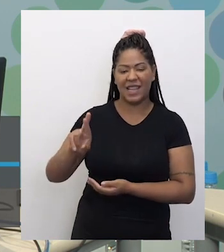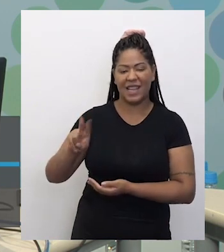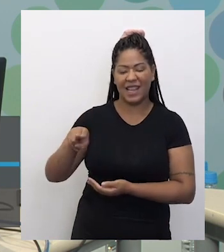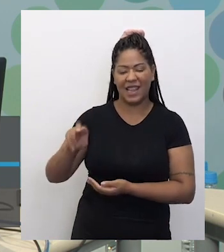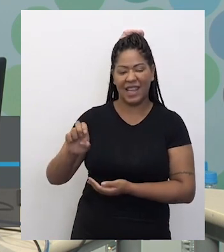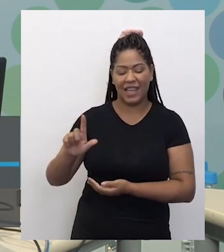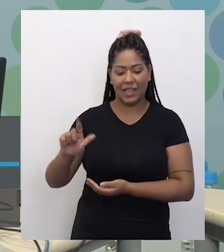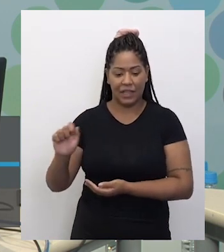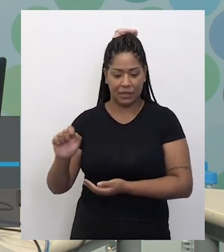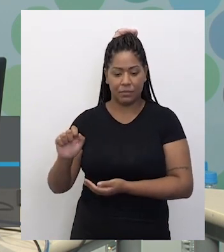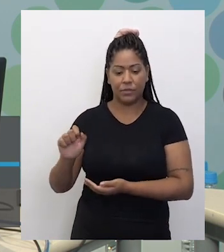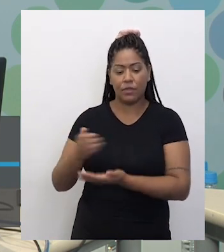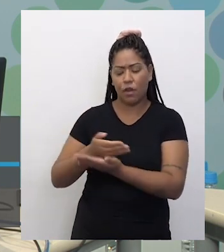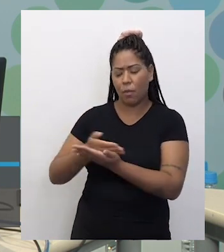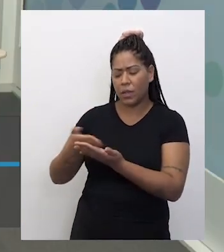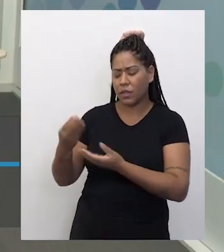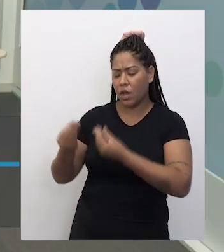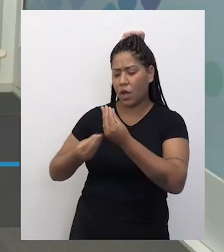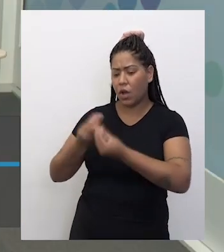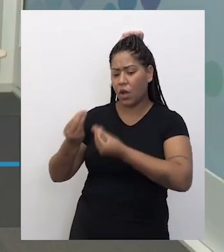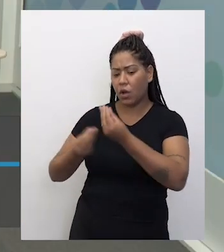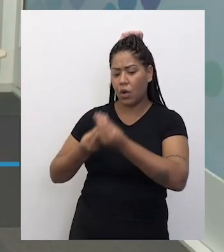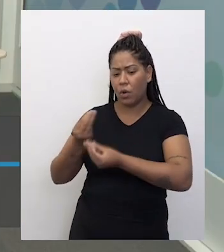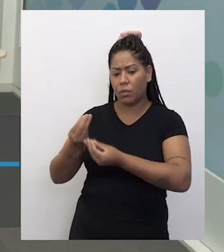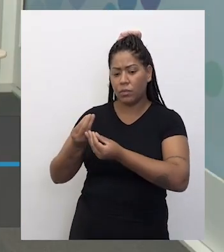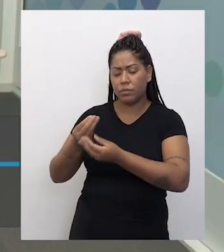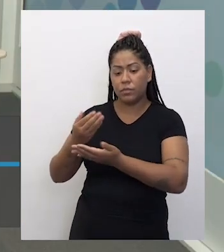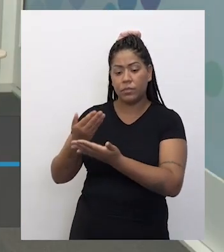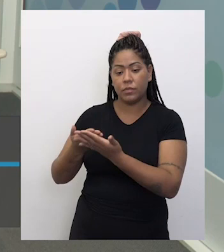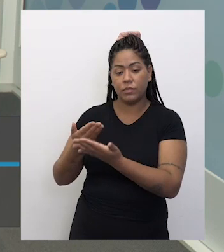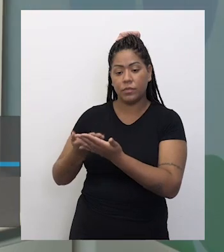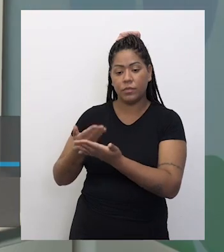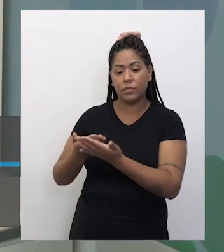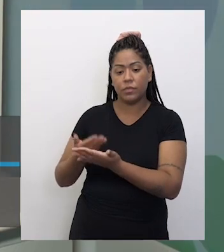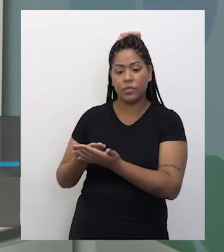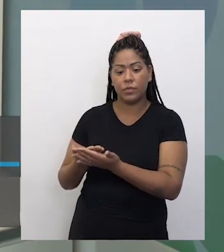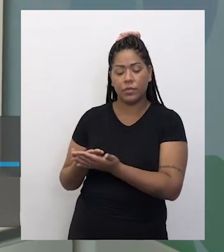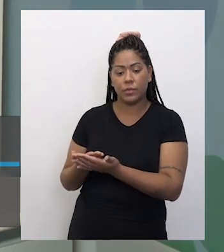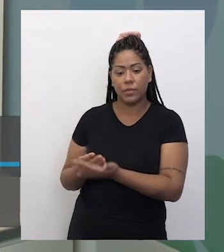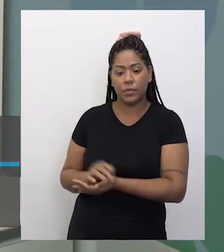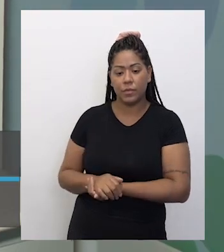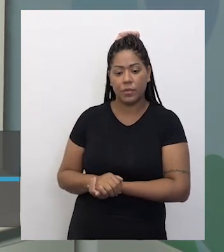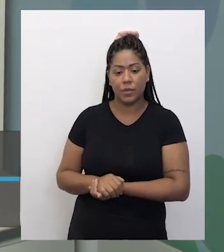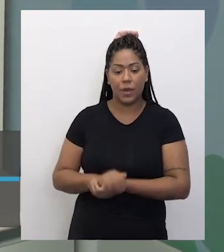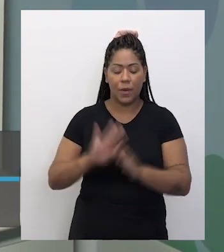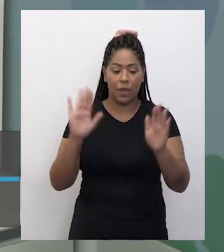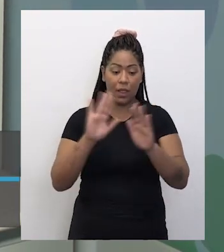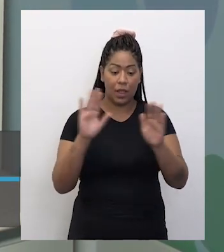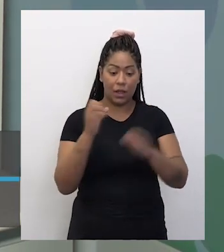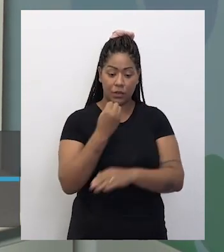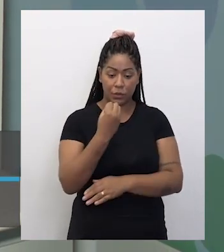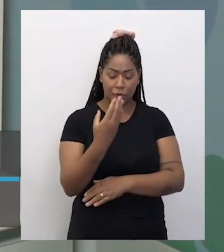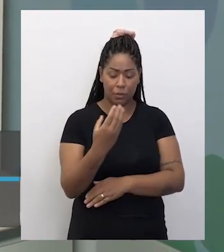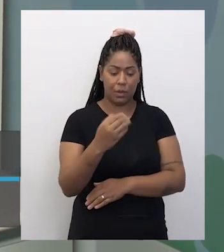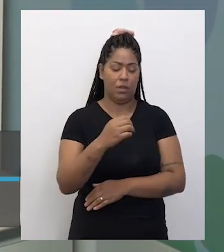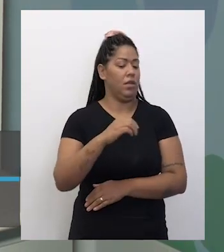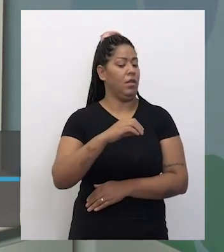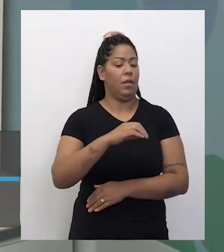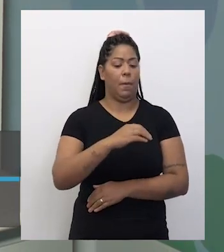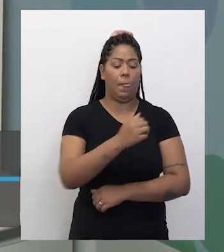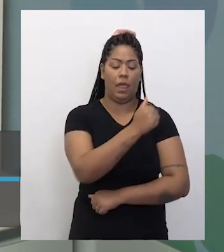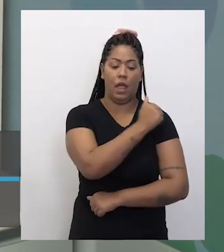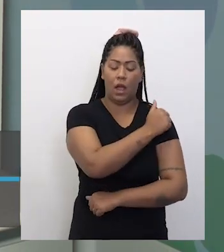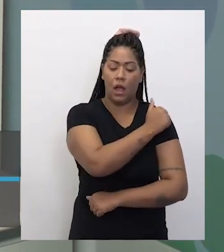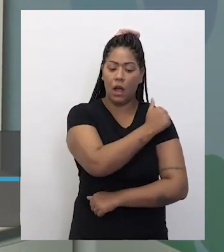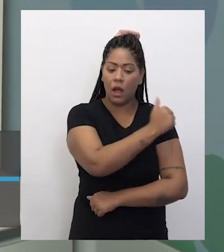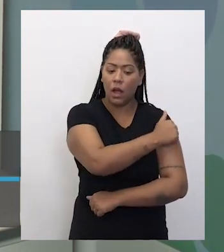sobre os objetivos. Olá, professora Silene. Olá, Mauro, tudo bem, gente? Tudo bem, alunos do 8º ano, professores e todos